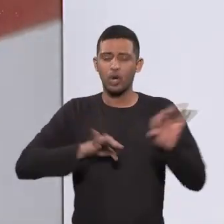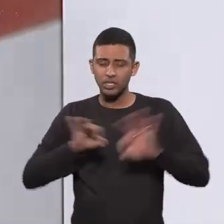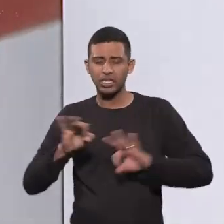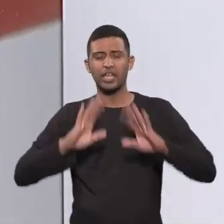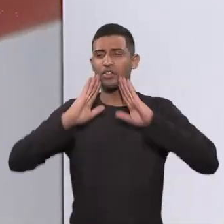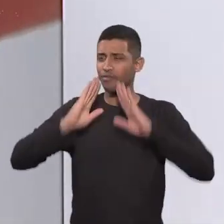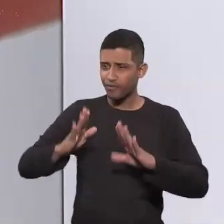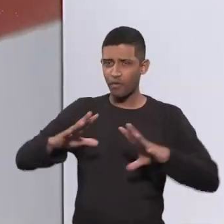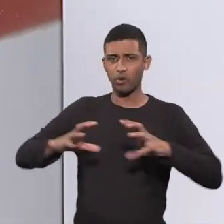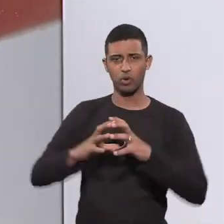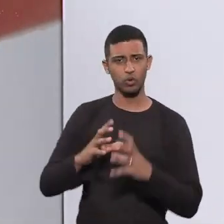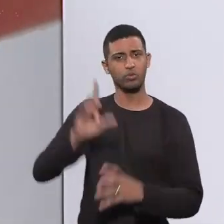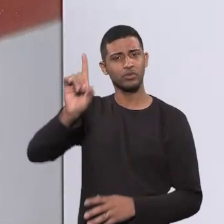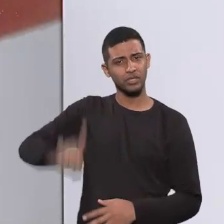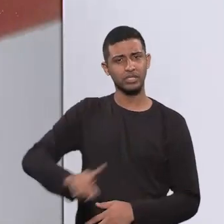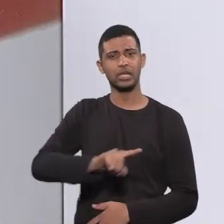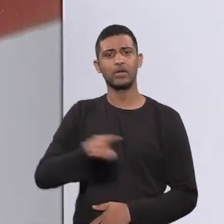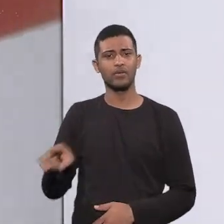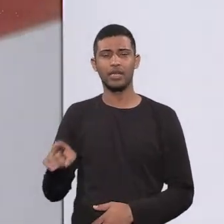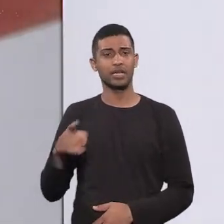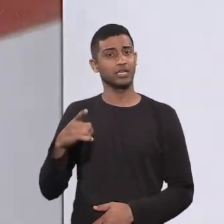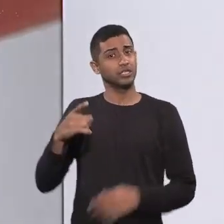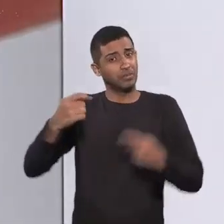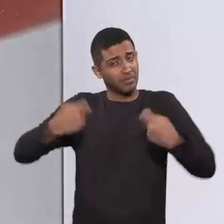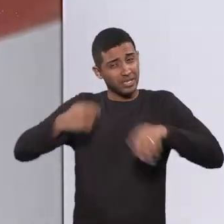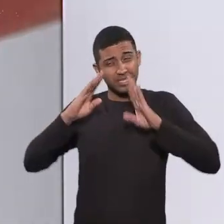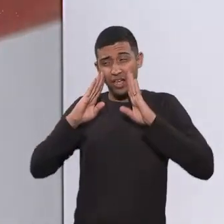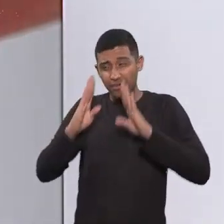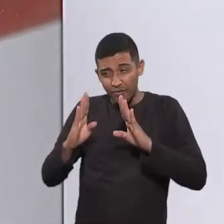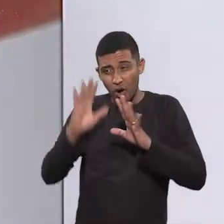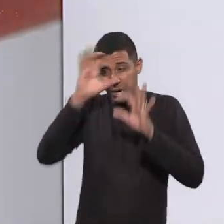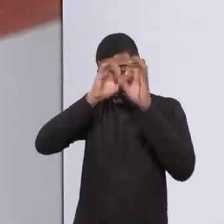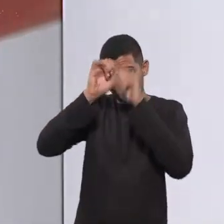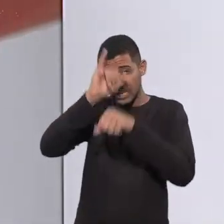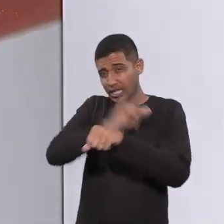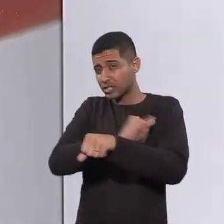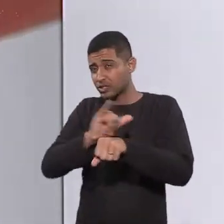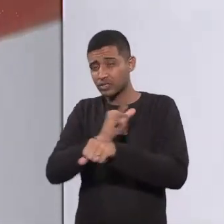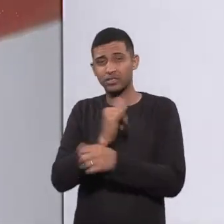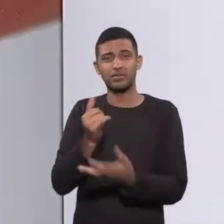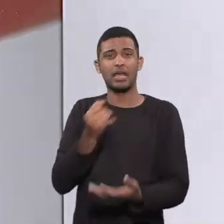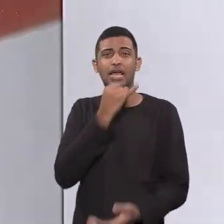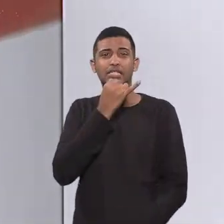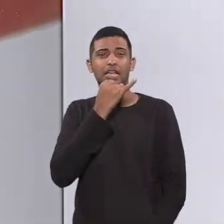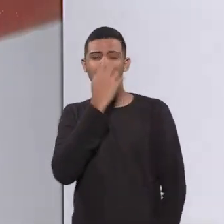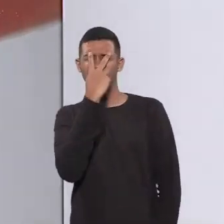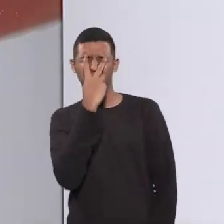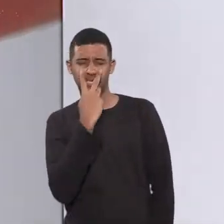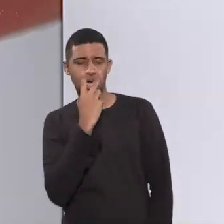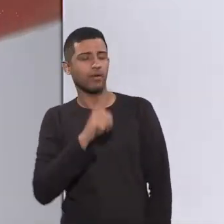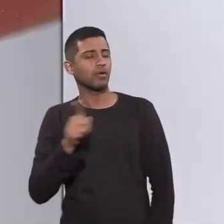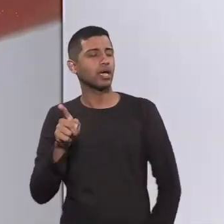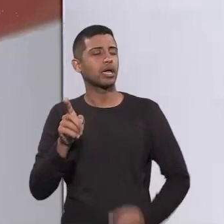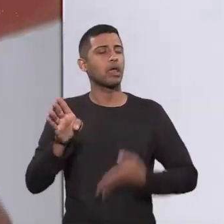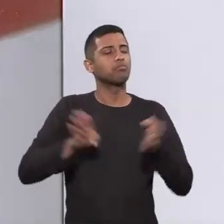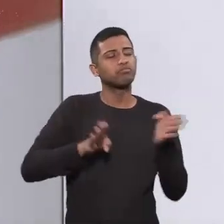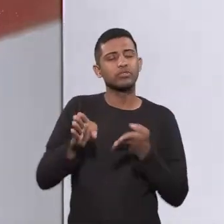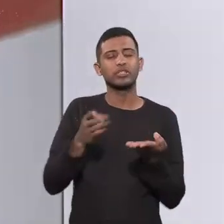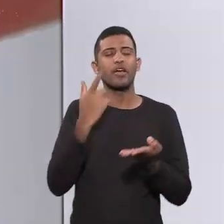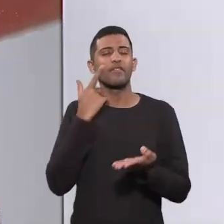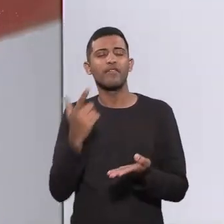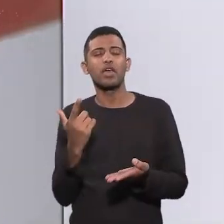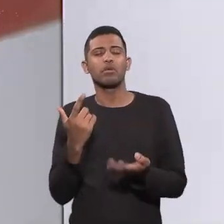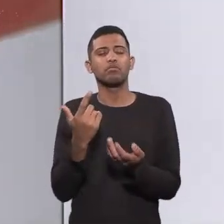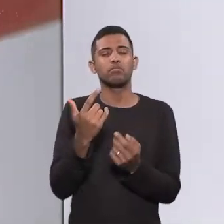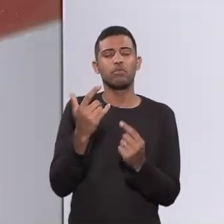voltados para o público-alvo da educação especial, que tem demandas específicas de aprendizagem. Então, é um aluno cego que precisa ter acesso, né, a uma série de